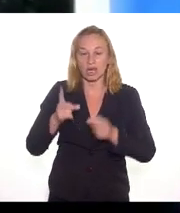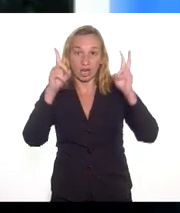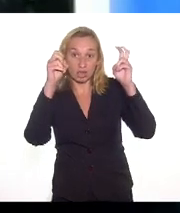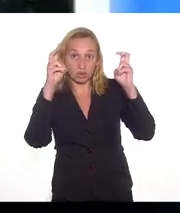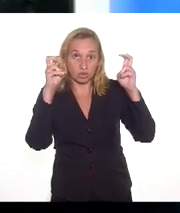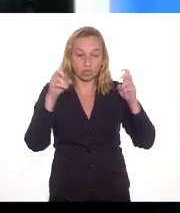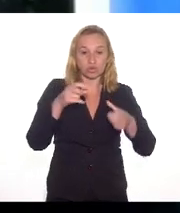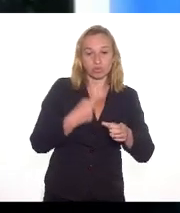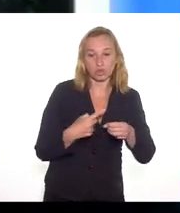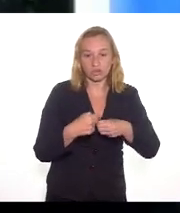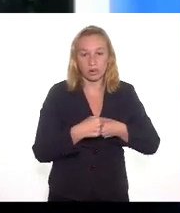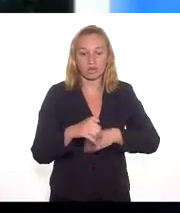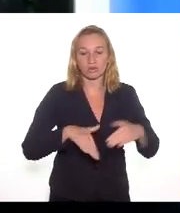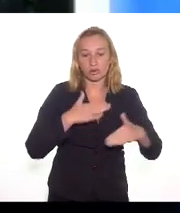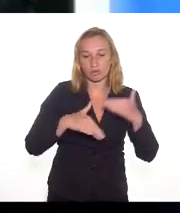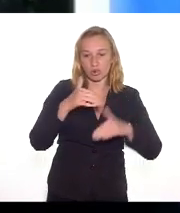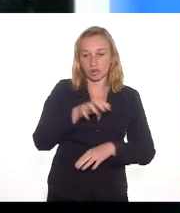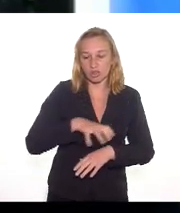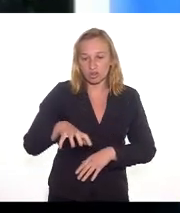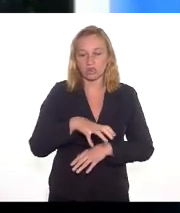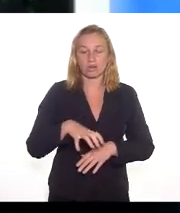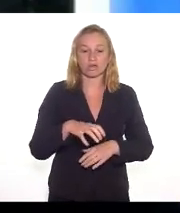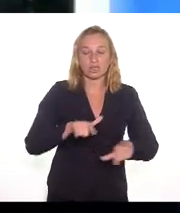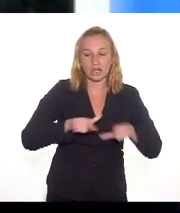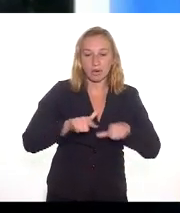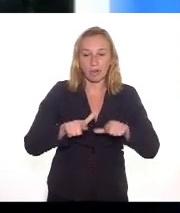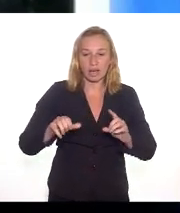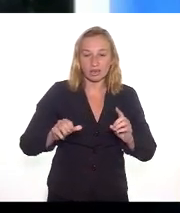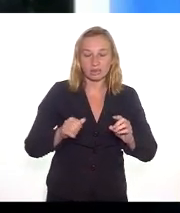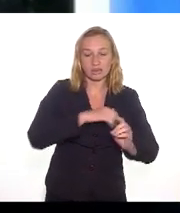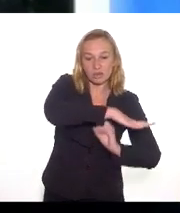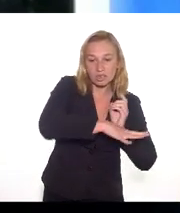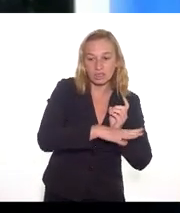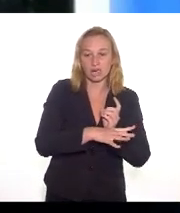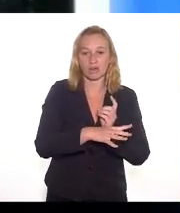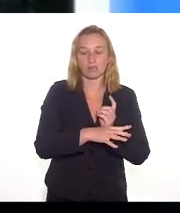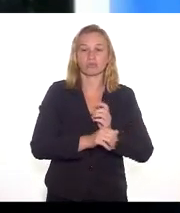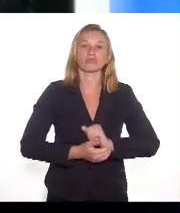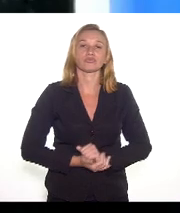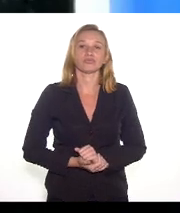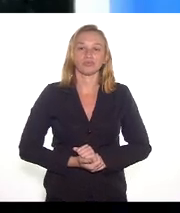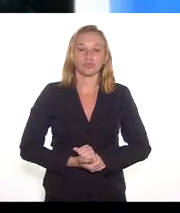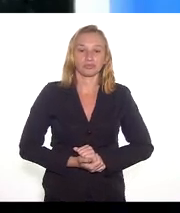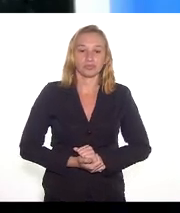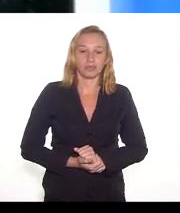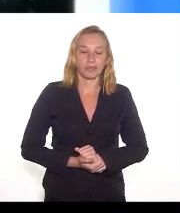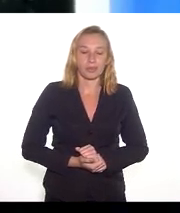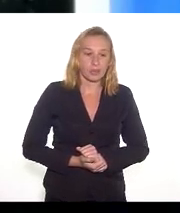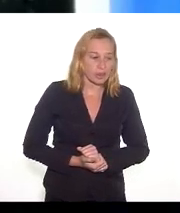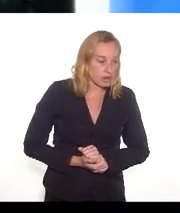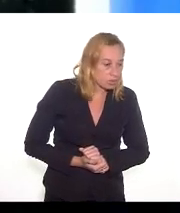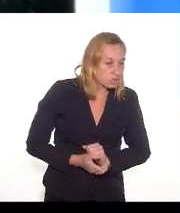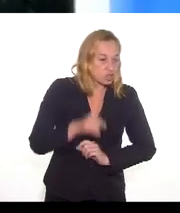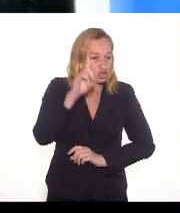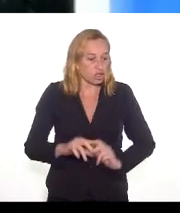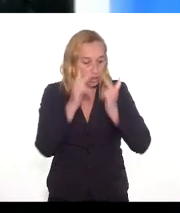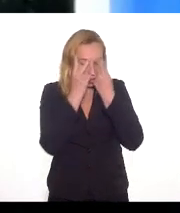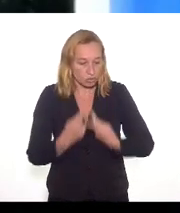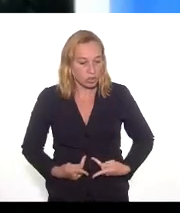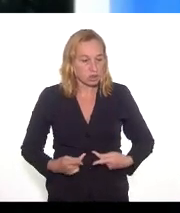Municipais e Desenvolvimento Regional, de Trabalho, Legislação Social e Seguridade Social, de Defesa dos Direitos Humanos